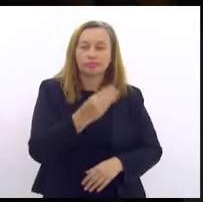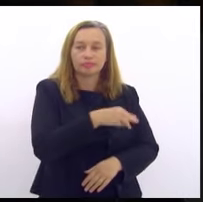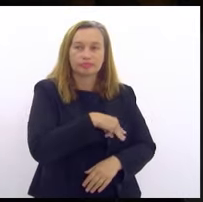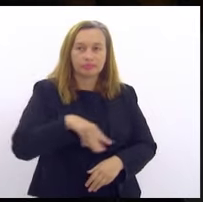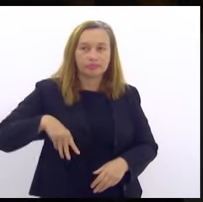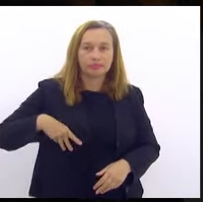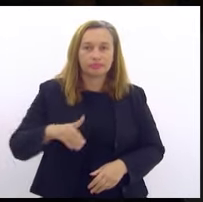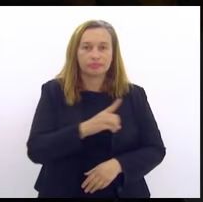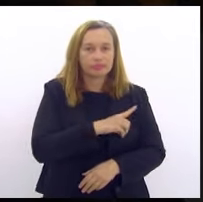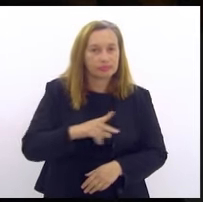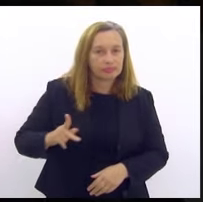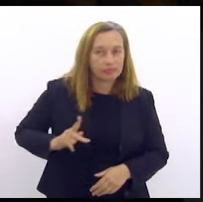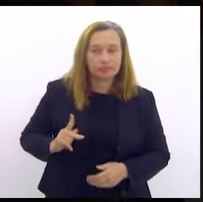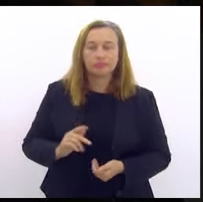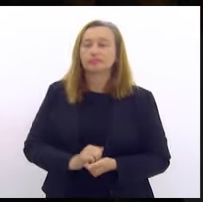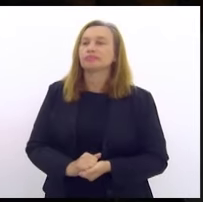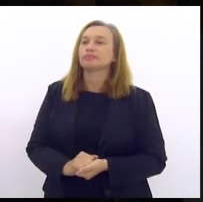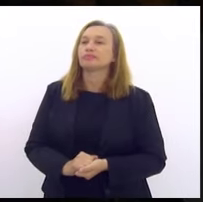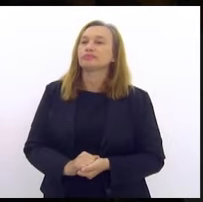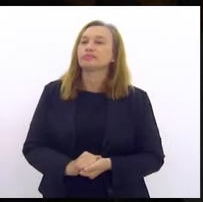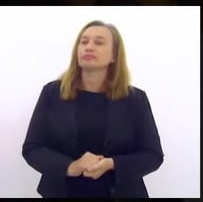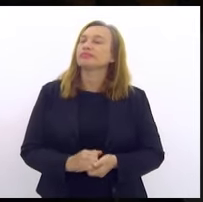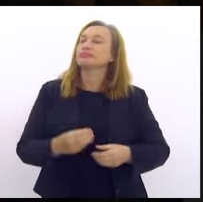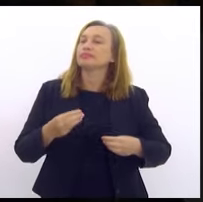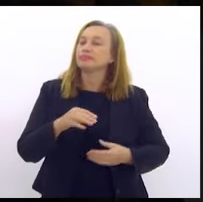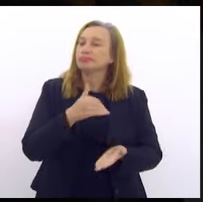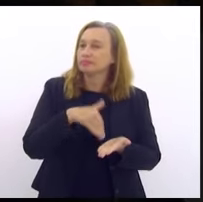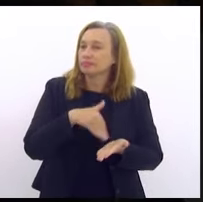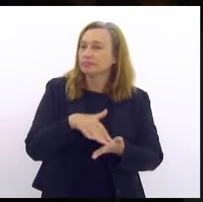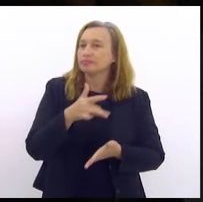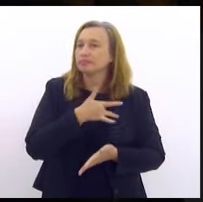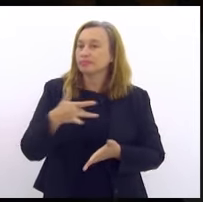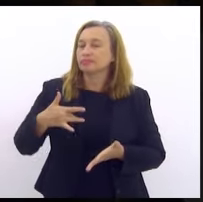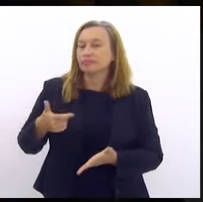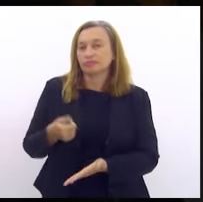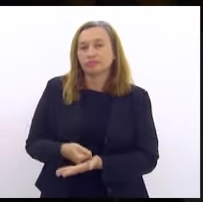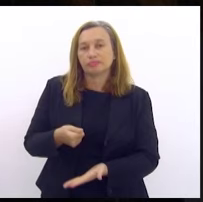Defensoria Pública, a gente acionou a Secretaria de Saúde, cobrou,